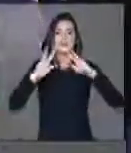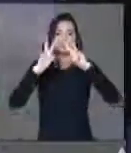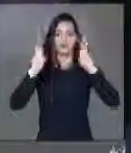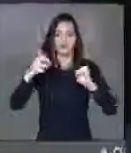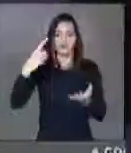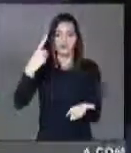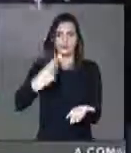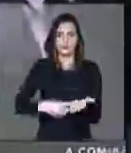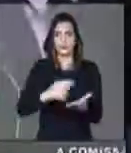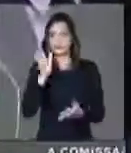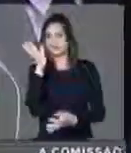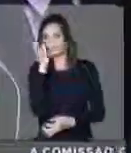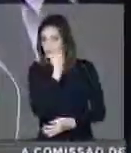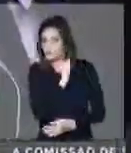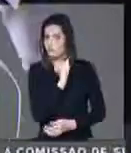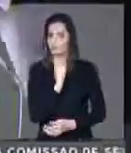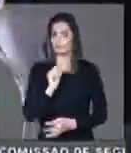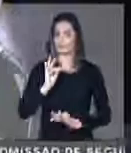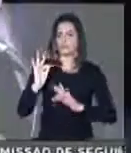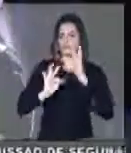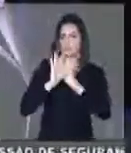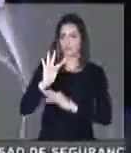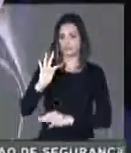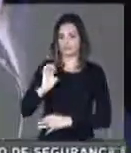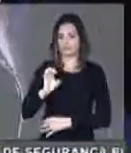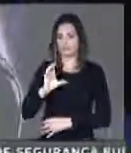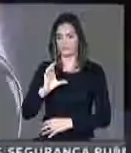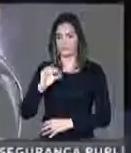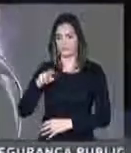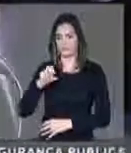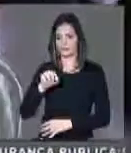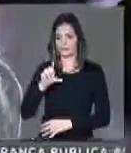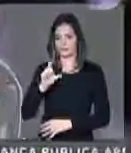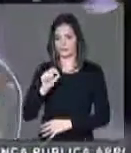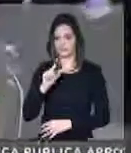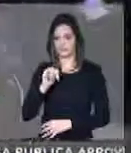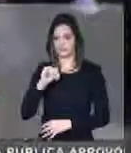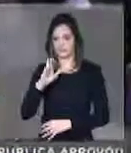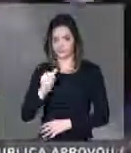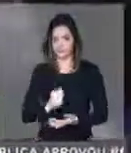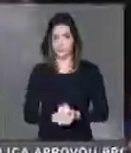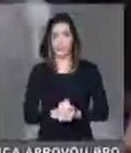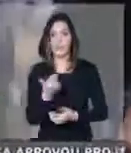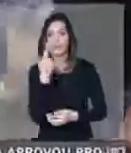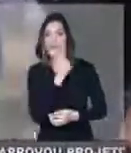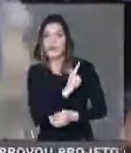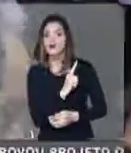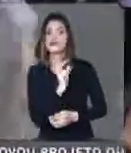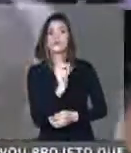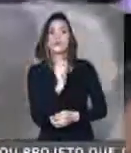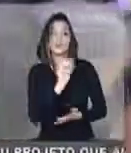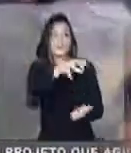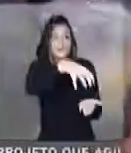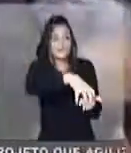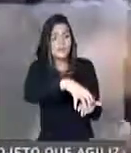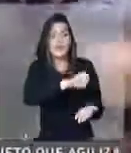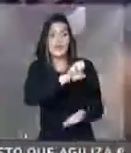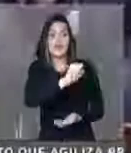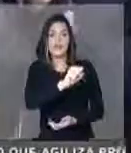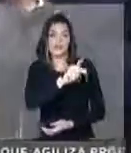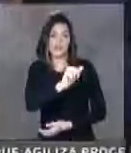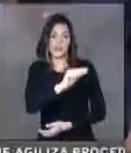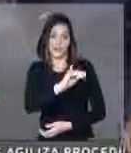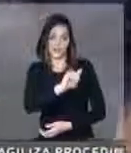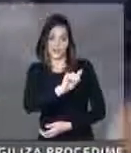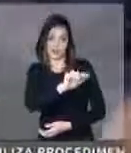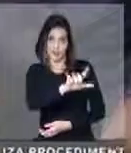o acordo de salvaguardas tecnológicas para que a gente possa viabilizar de uma vez por todas o Centro Espacial de